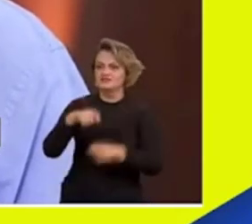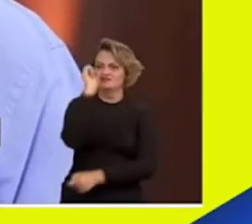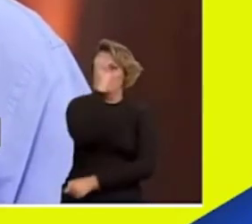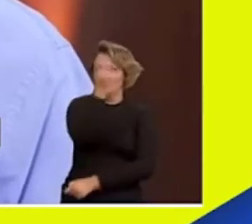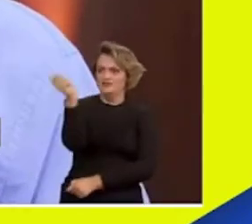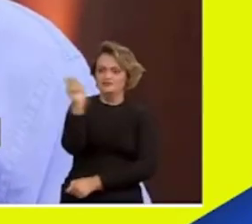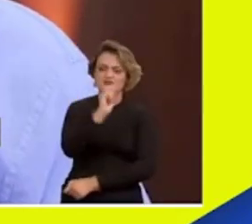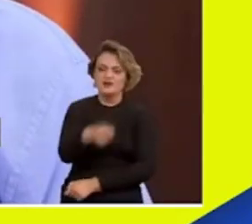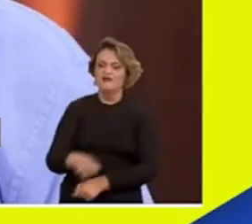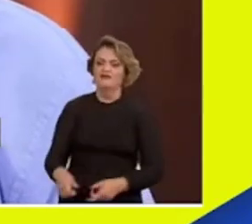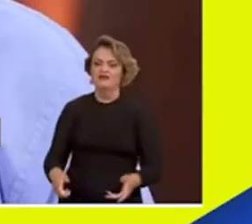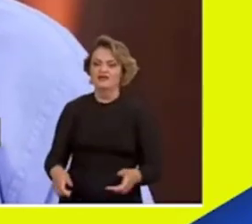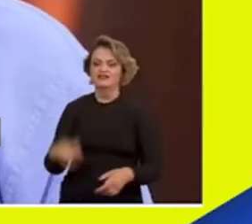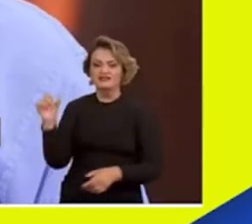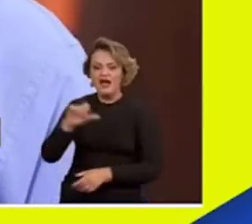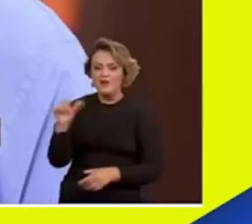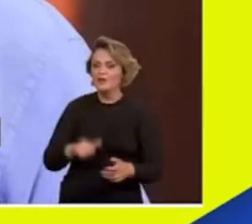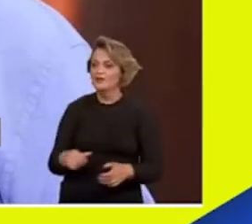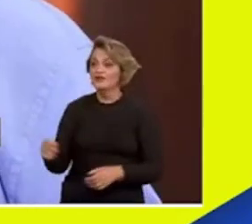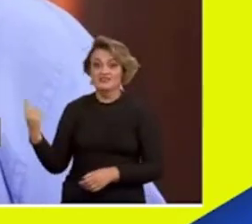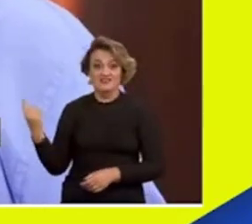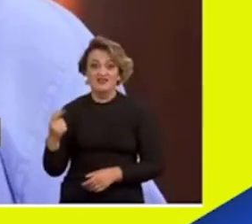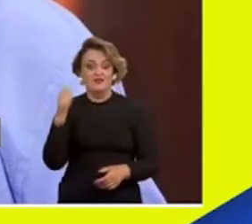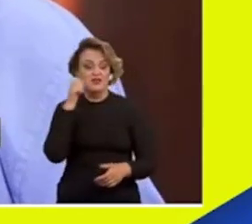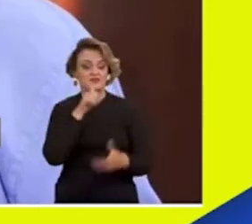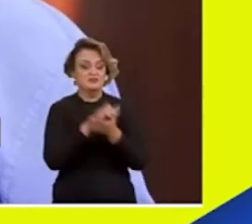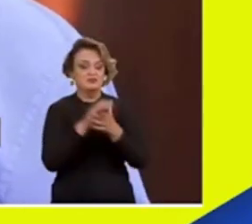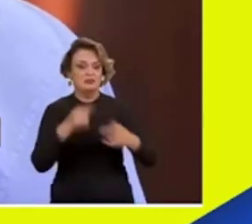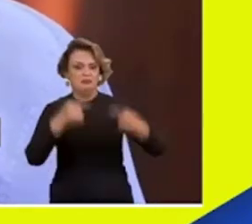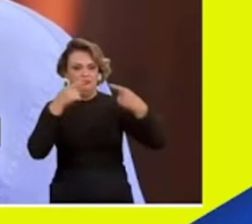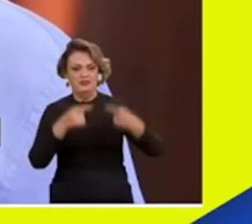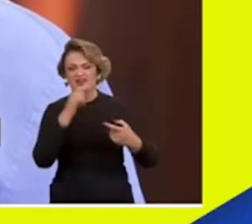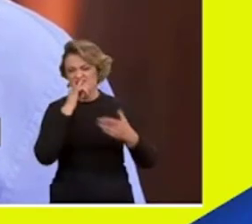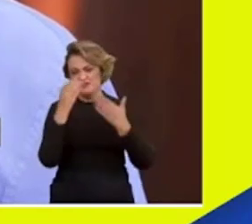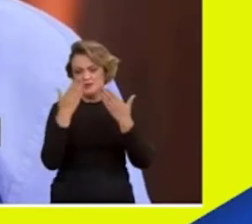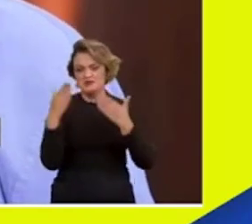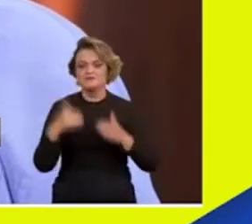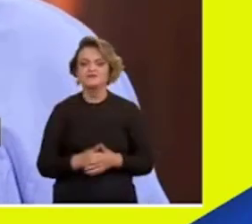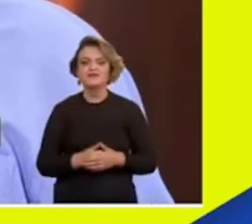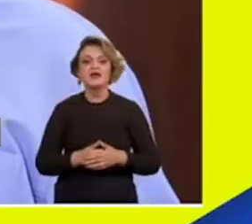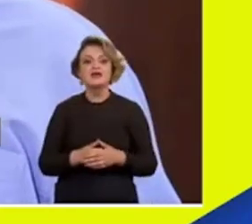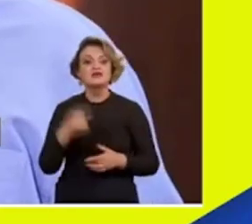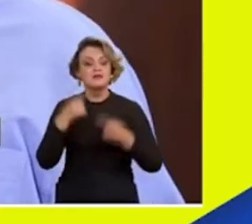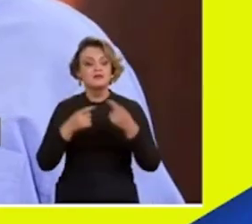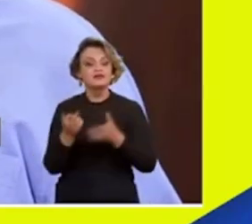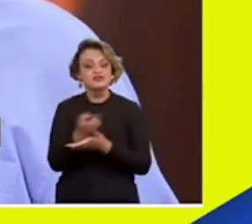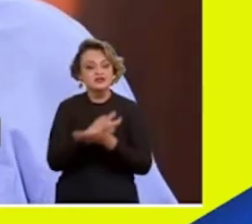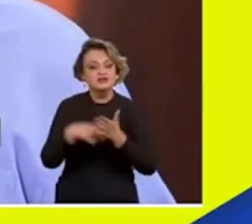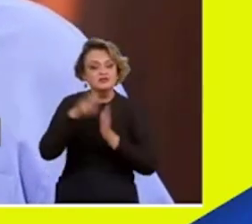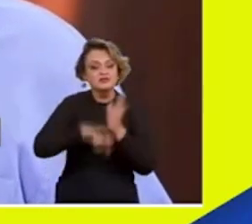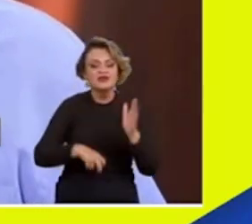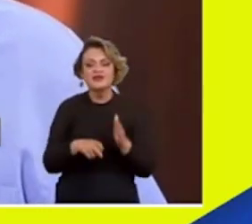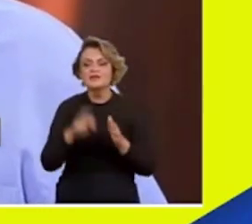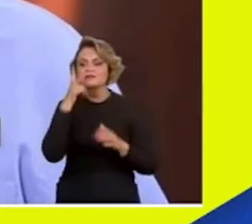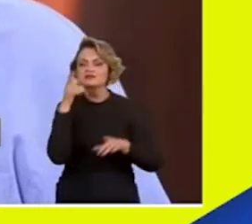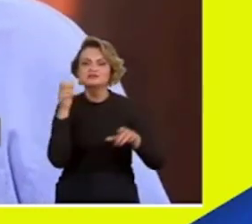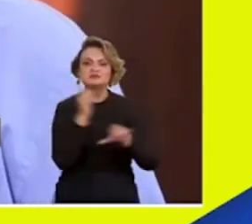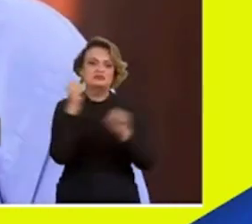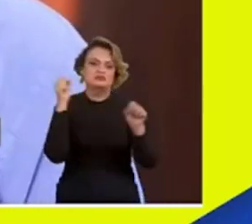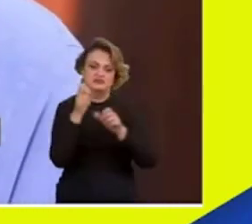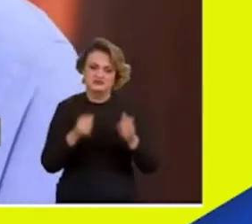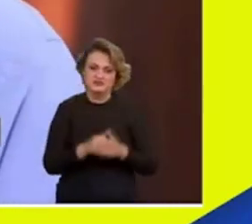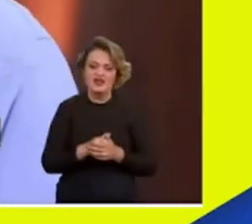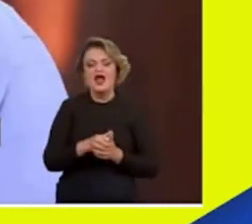E o que é que nós estamos vendo? A política tributária parecia uma coisa impossível, sabe? E o Haddad foi costurando